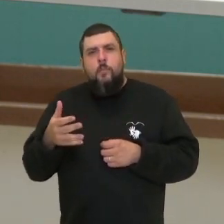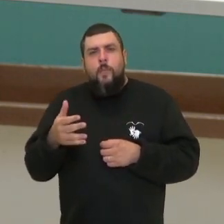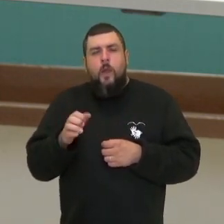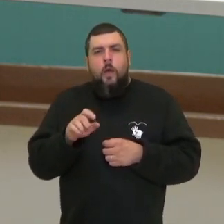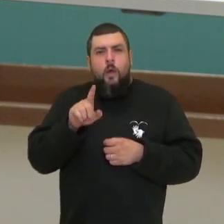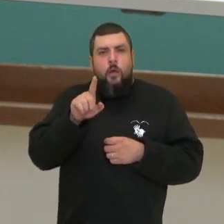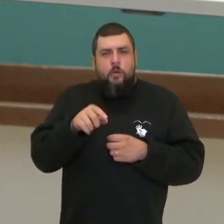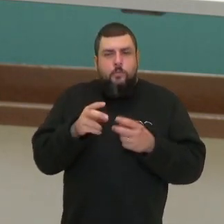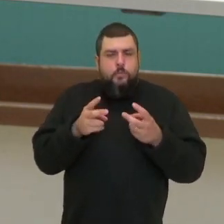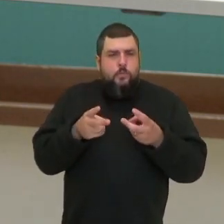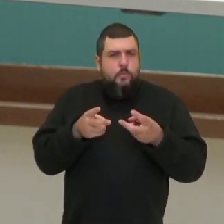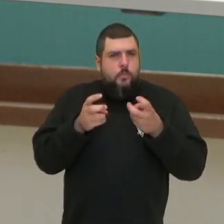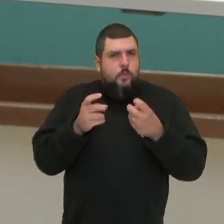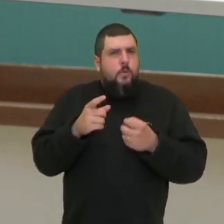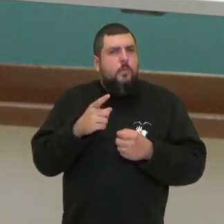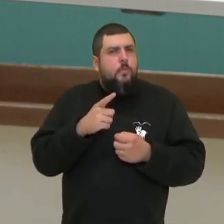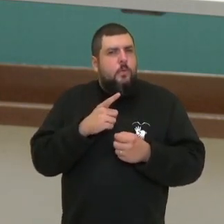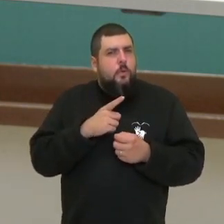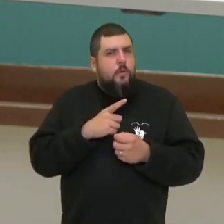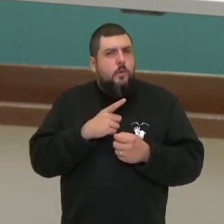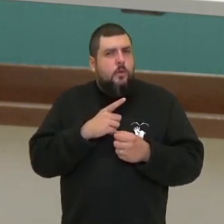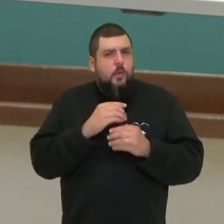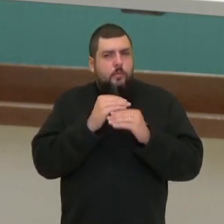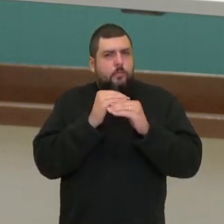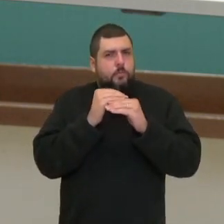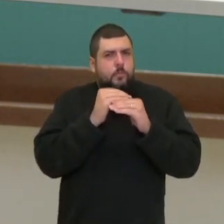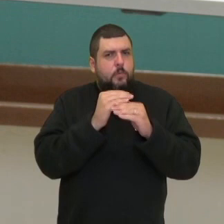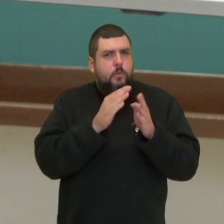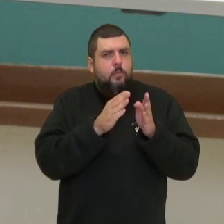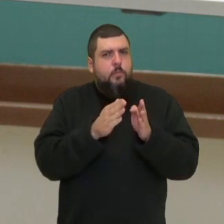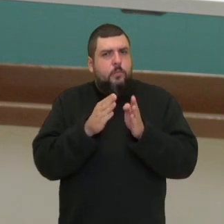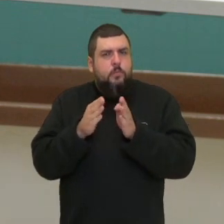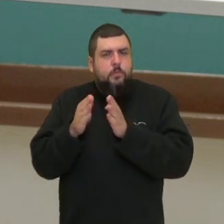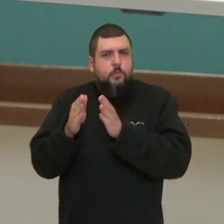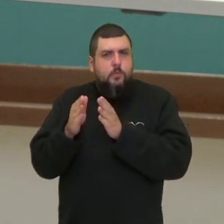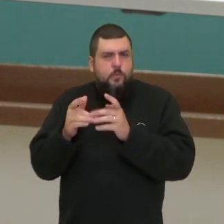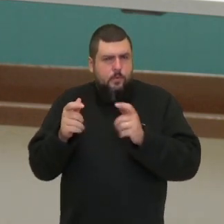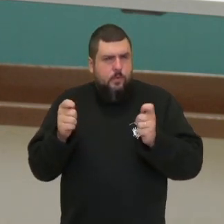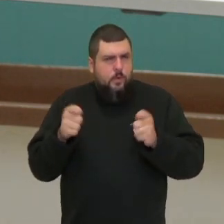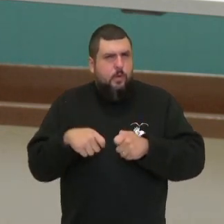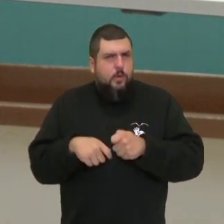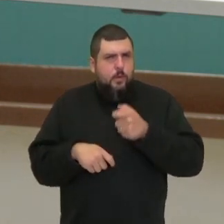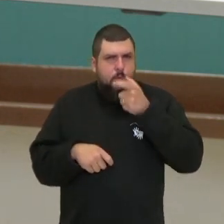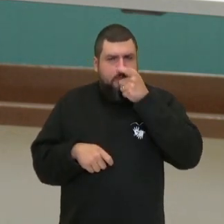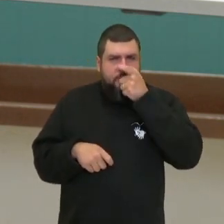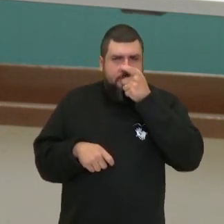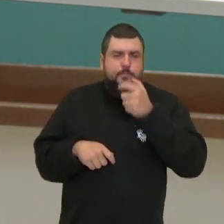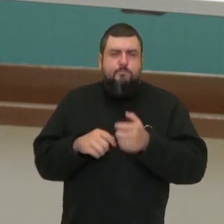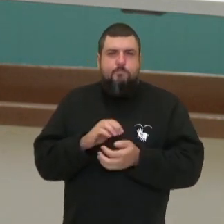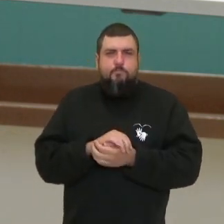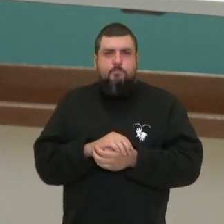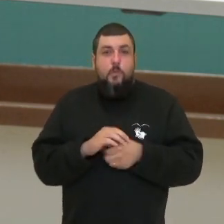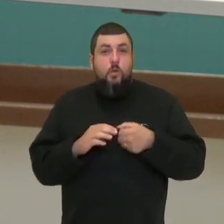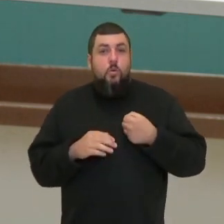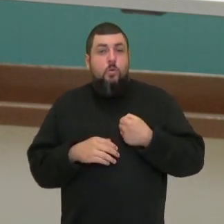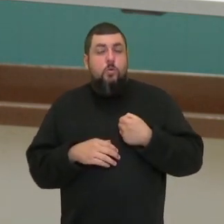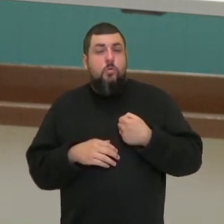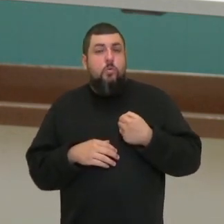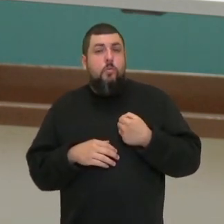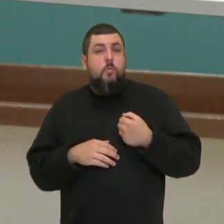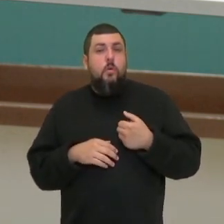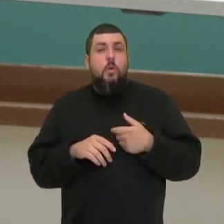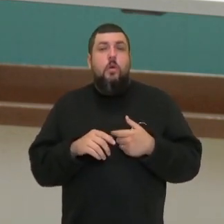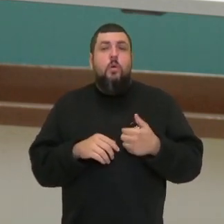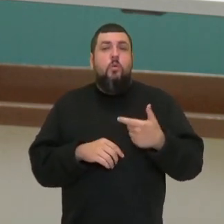consigo ver uma ordem neles. Vocês conseguem, pessoal? Acho que sim, né? Ó, o número 2, posso escrever como